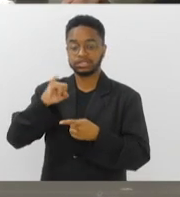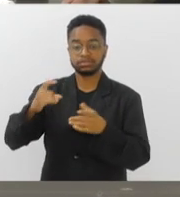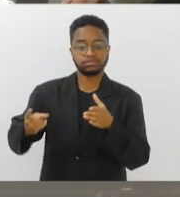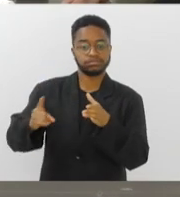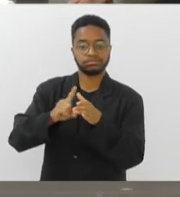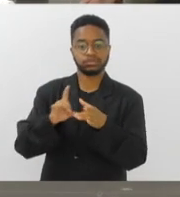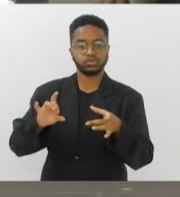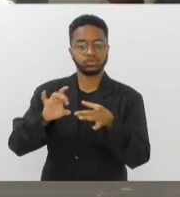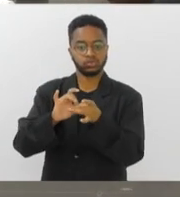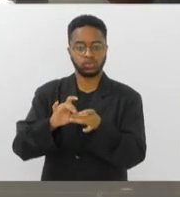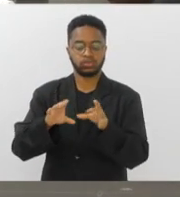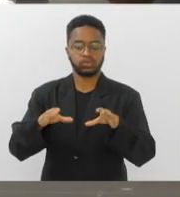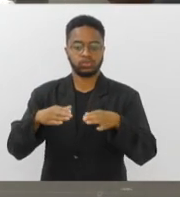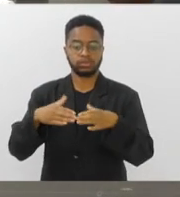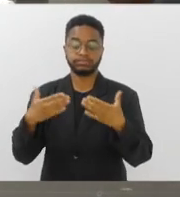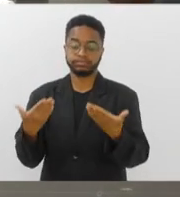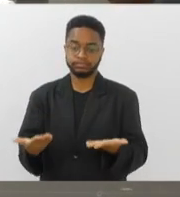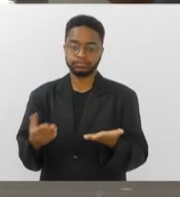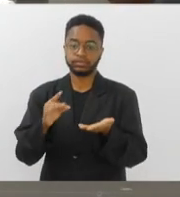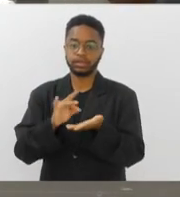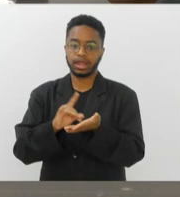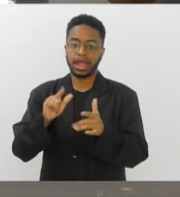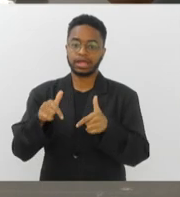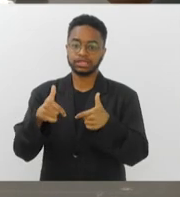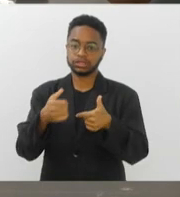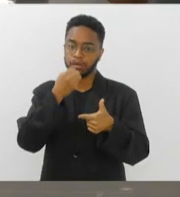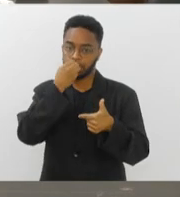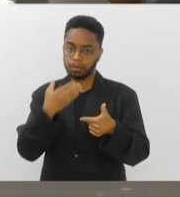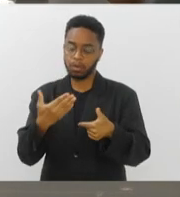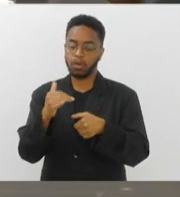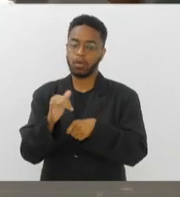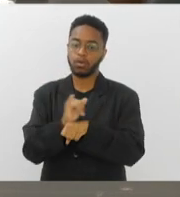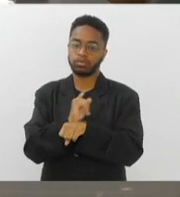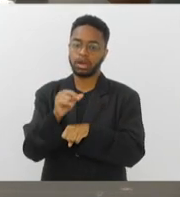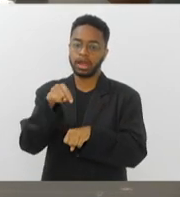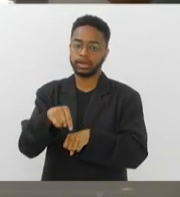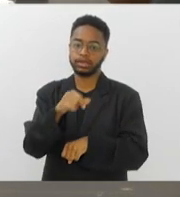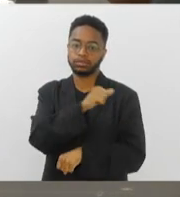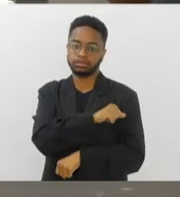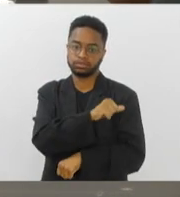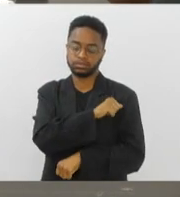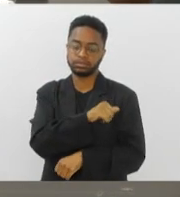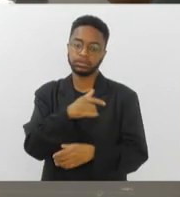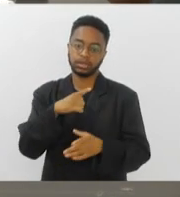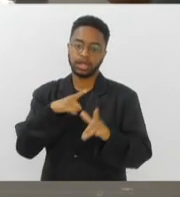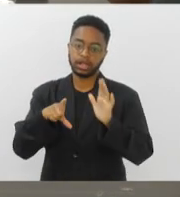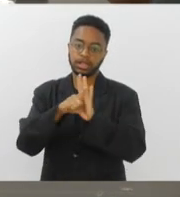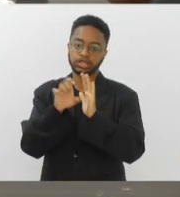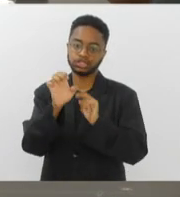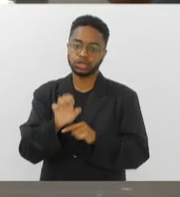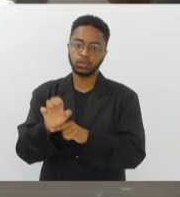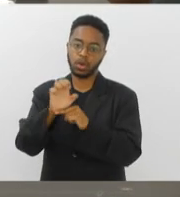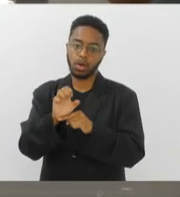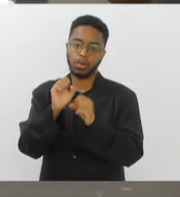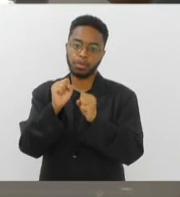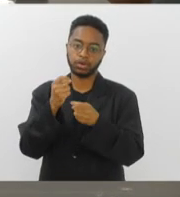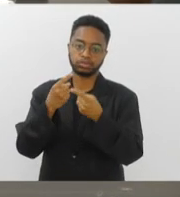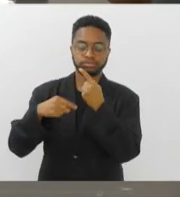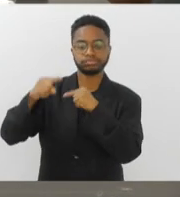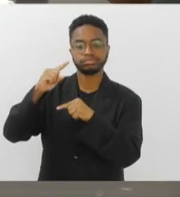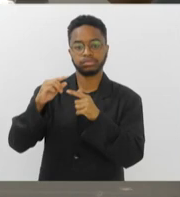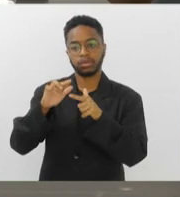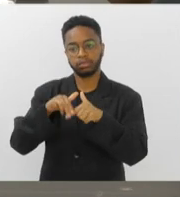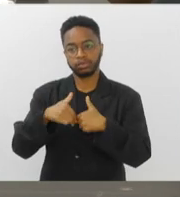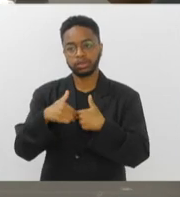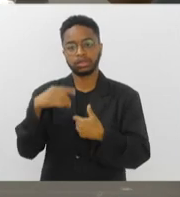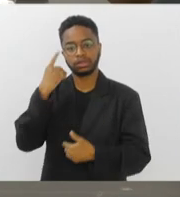né? Então, uma atitude boa, prudente do Parlamento Fluminense, uma lei estadual que tem que prevalecer. É nessa linha a provocação para o